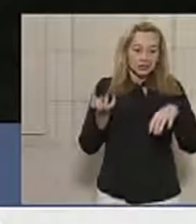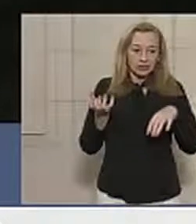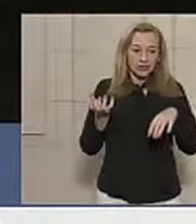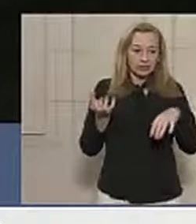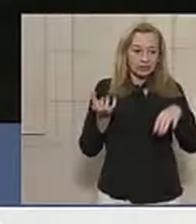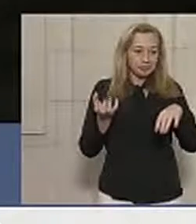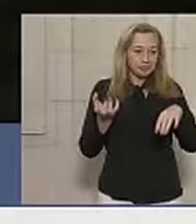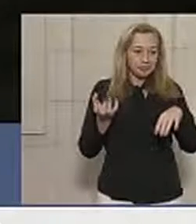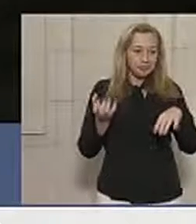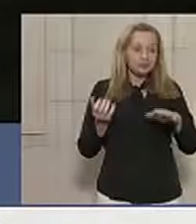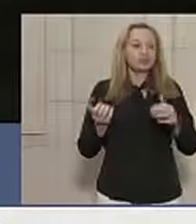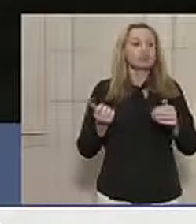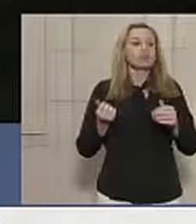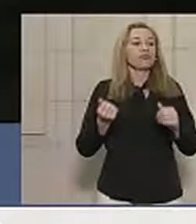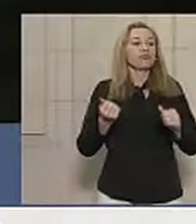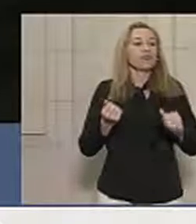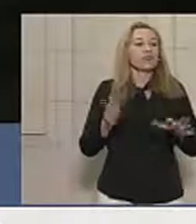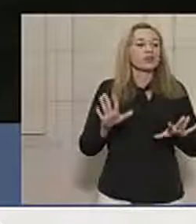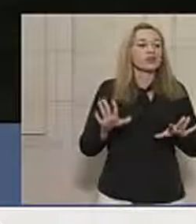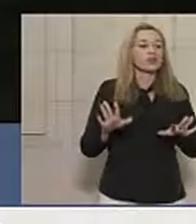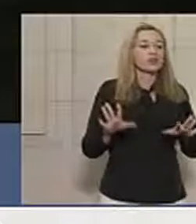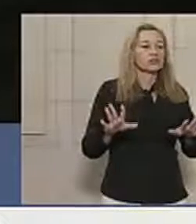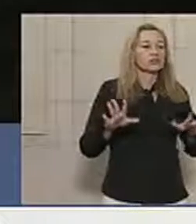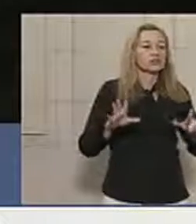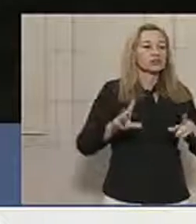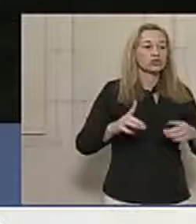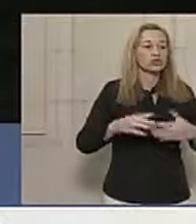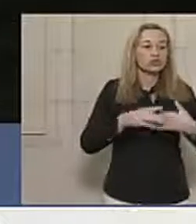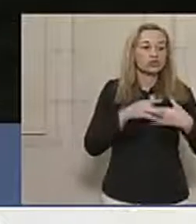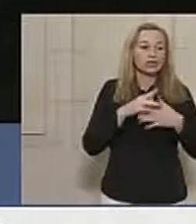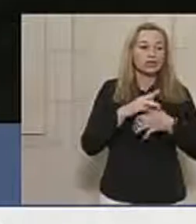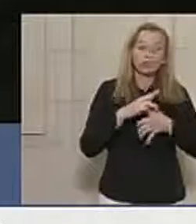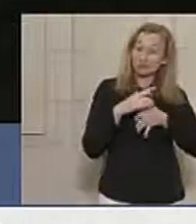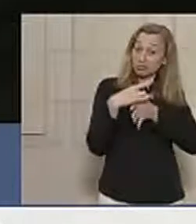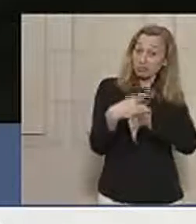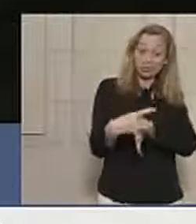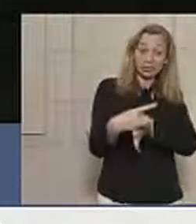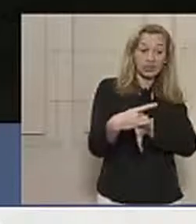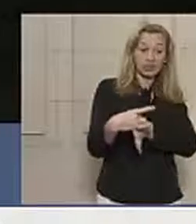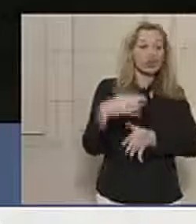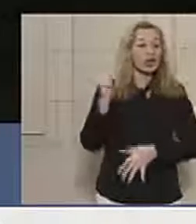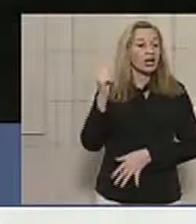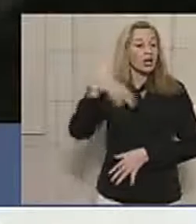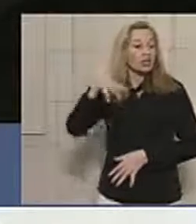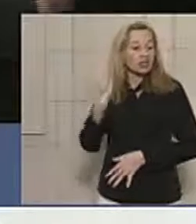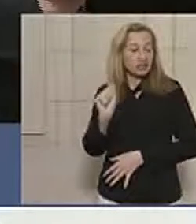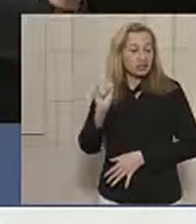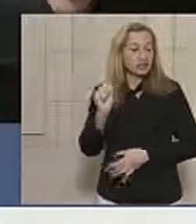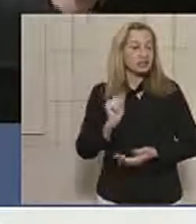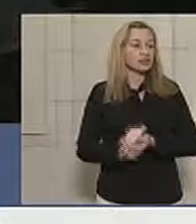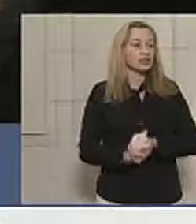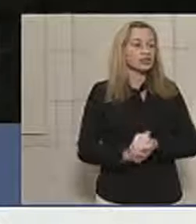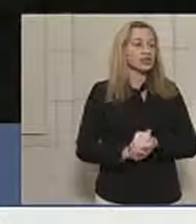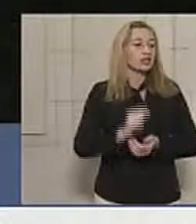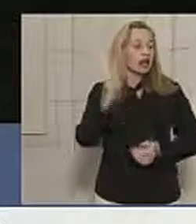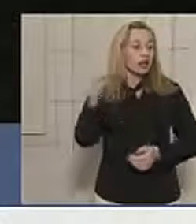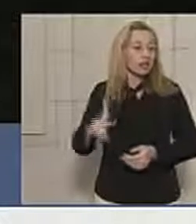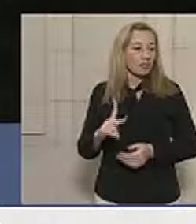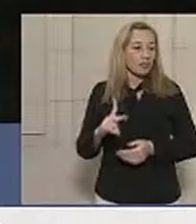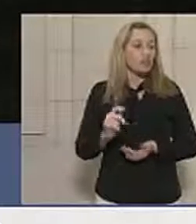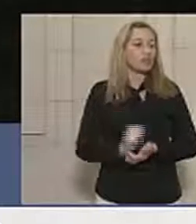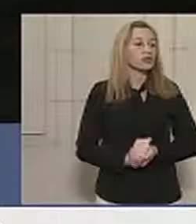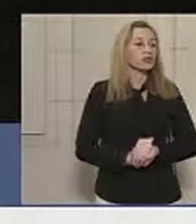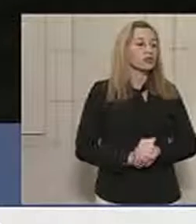liderança da prefeita Anne Hidalgo, que é uma mulher de valor, de origem latina, aprova por unanimidade essa moção,